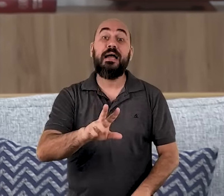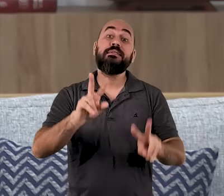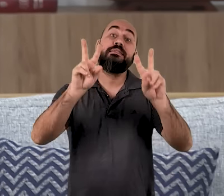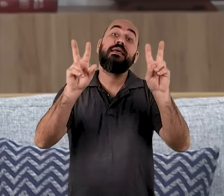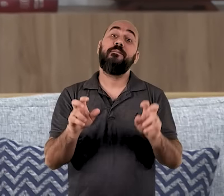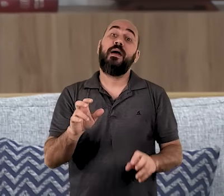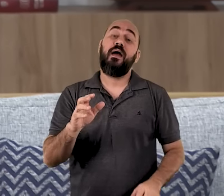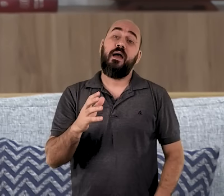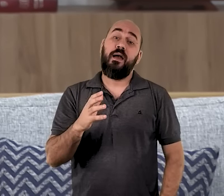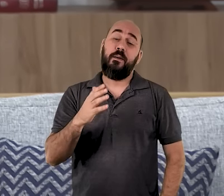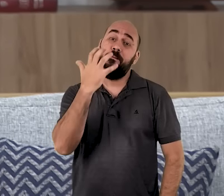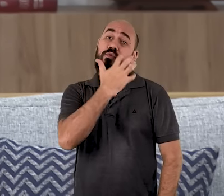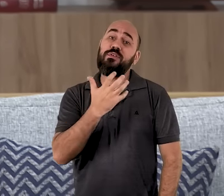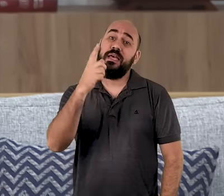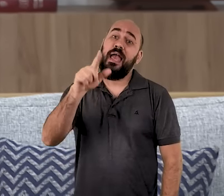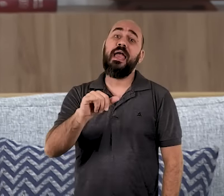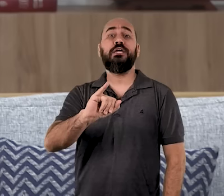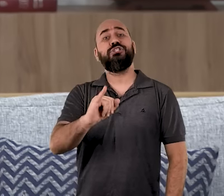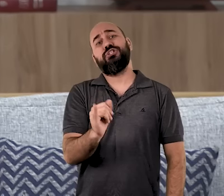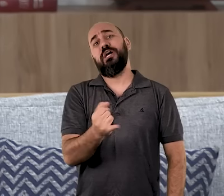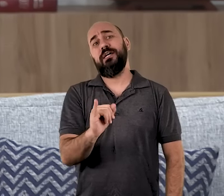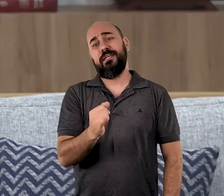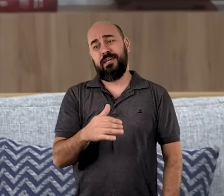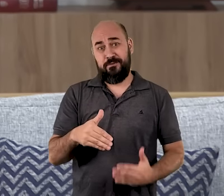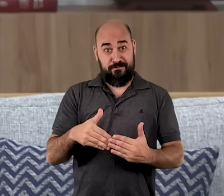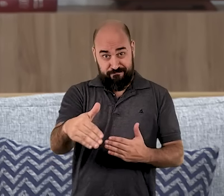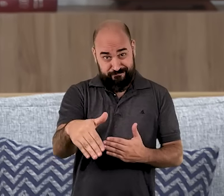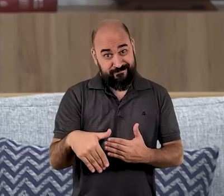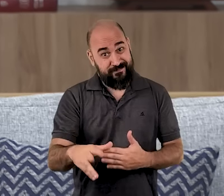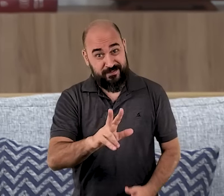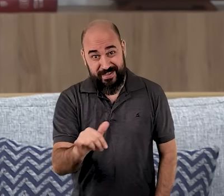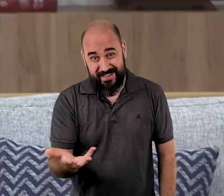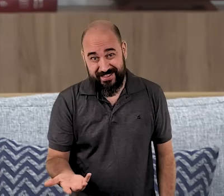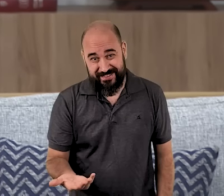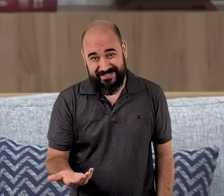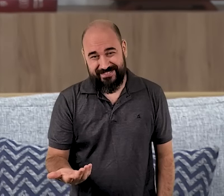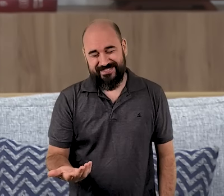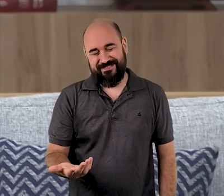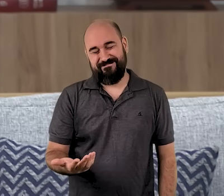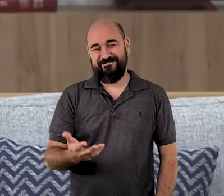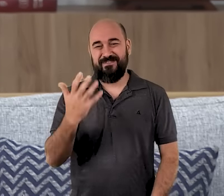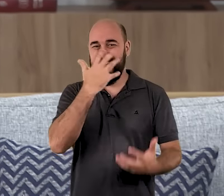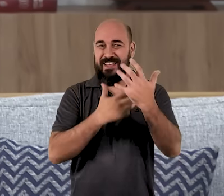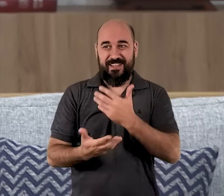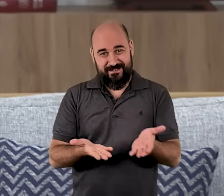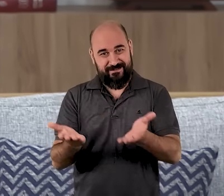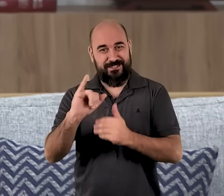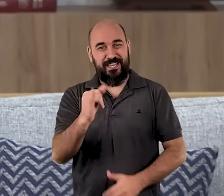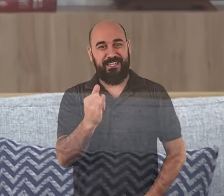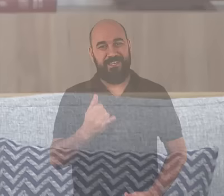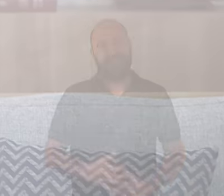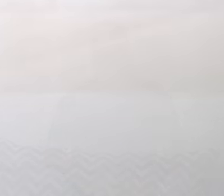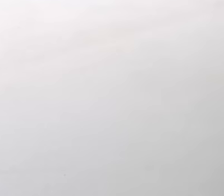da música já é antecipando aí o que vem pela frente. Ouça agora, Arautos do Rei,